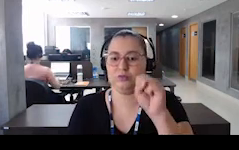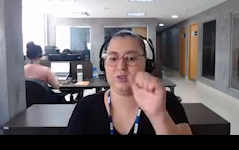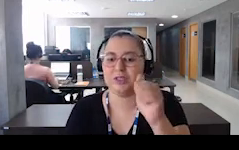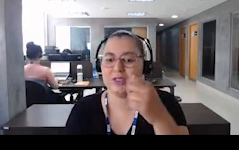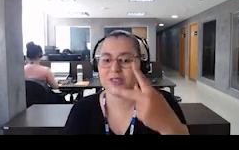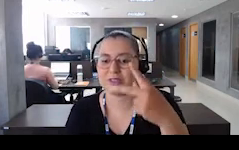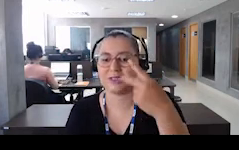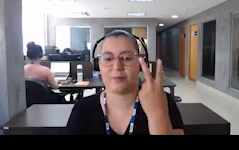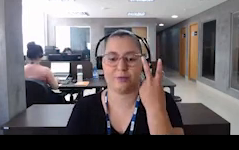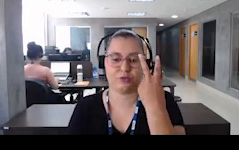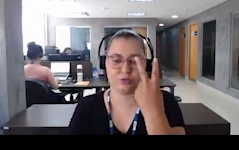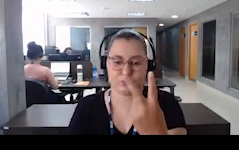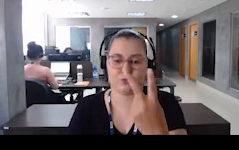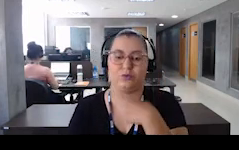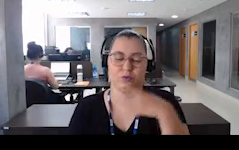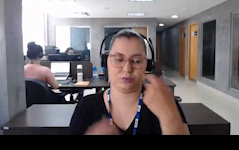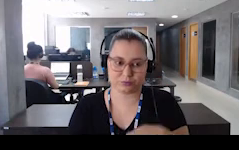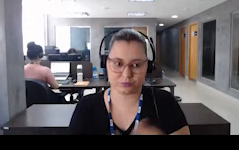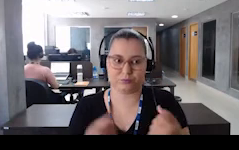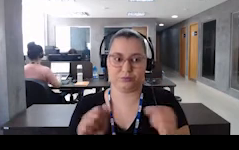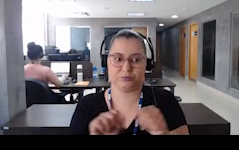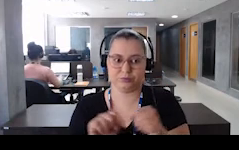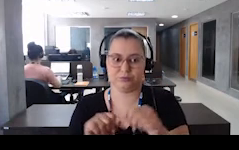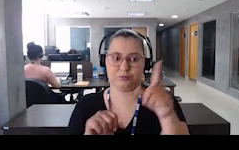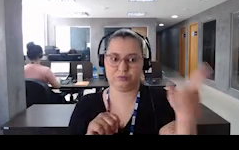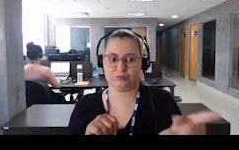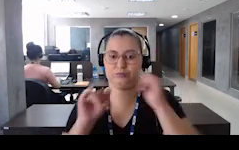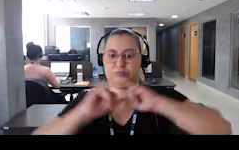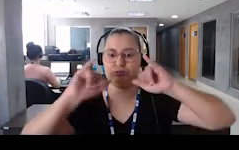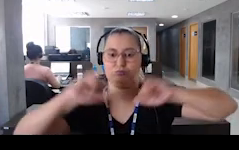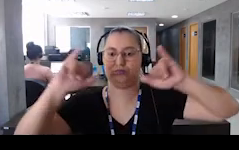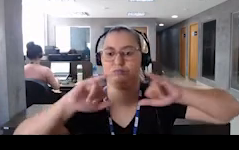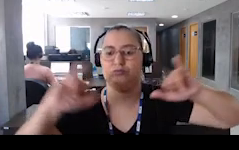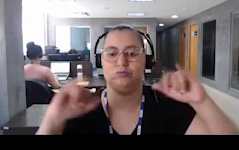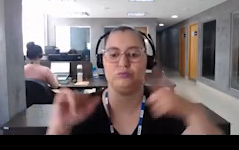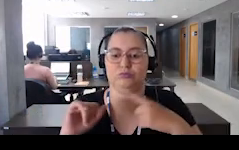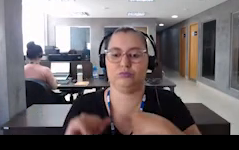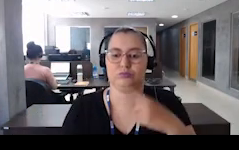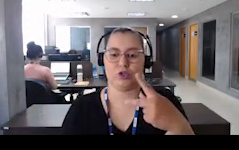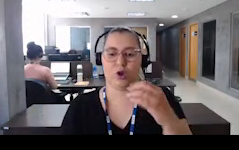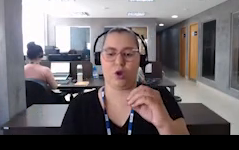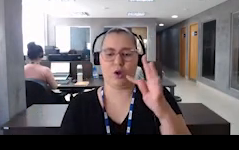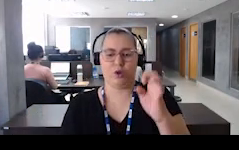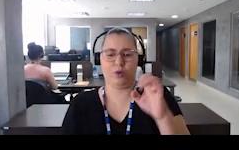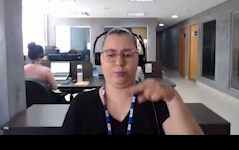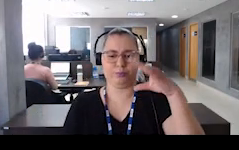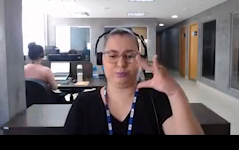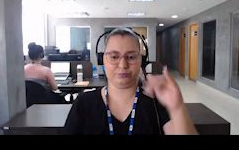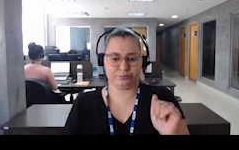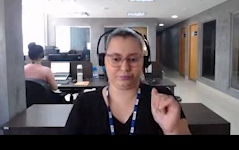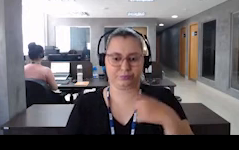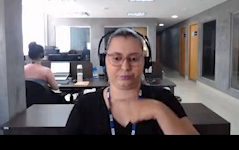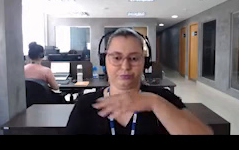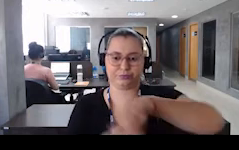a SAP 2. Na SAP 2, aí a gente vai usar, né, a informação de potência das lâmpadas mistas. Pode ver que a